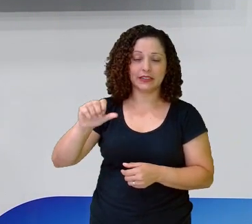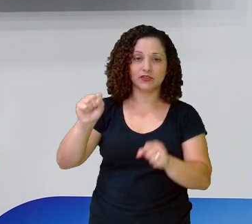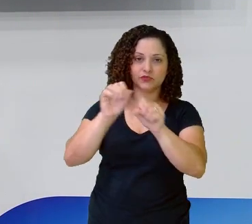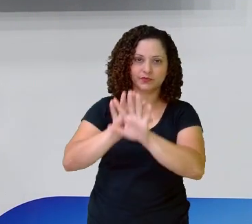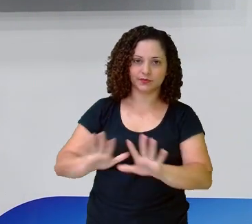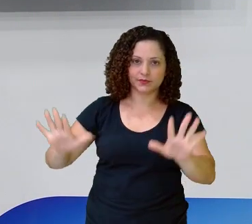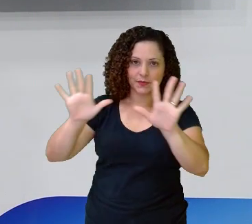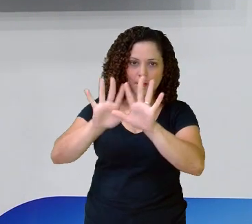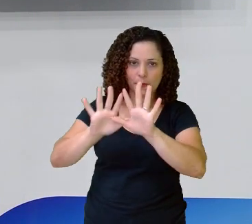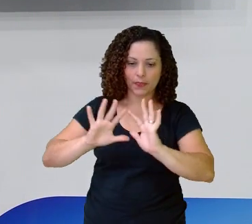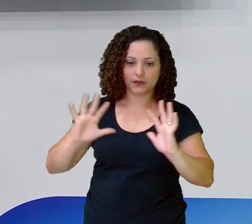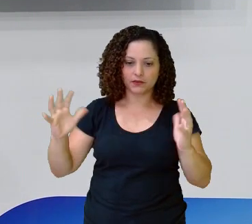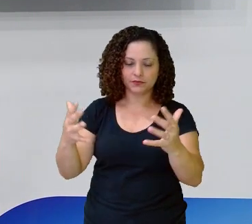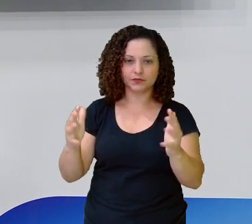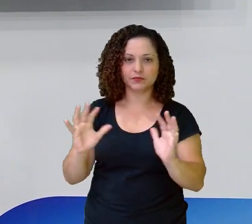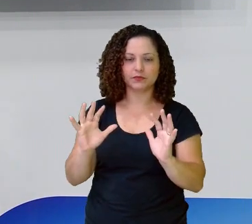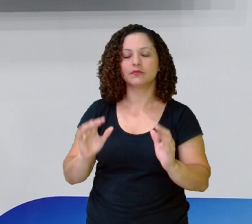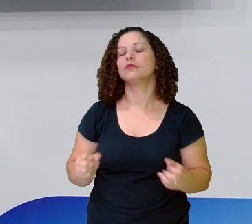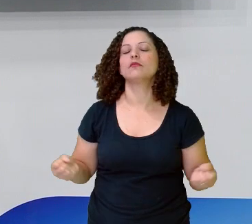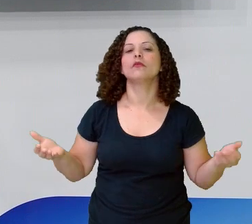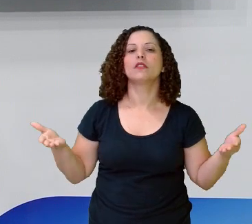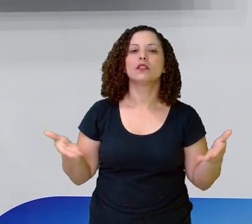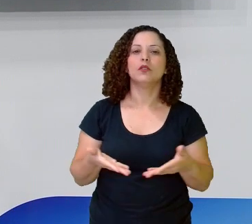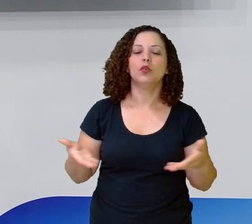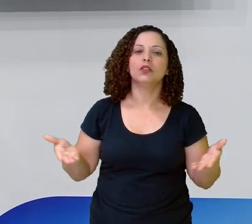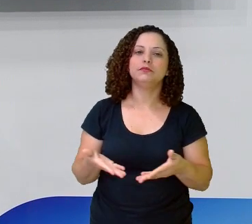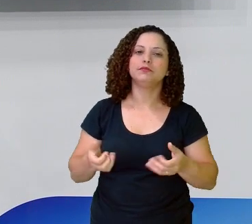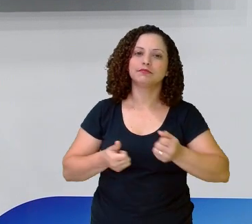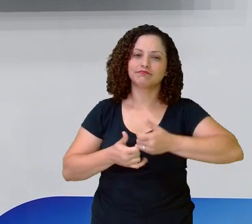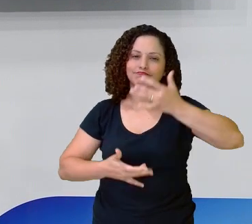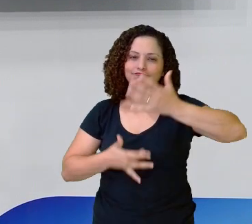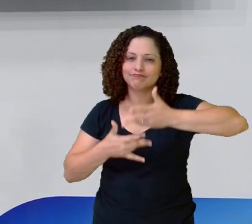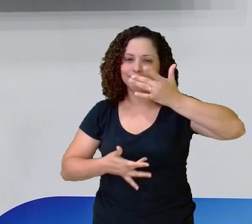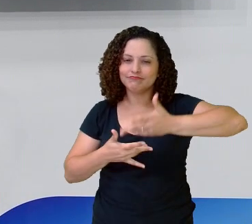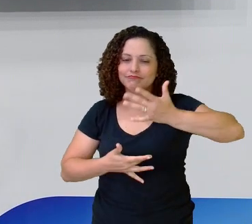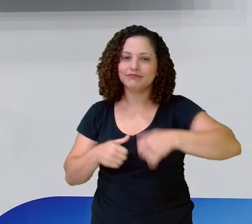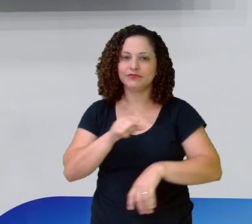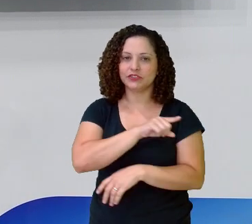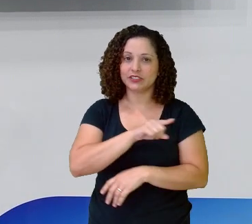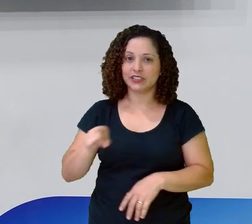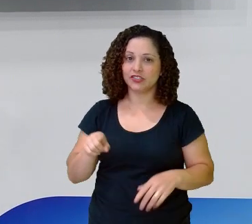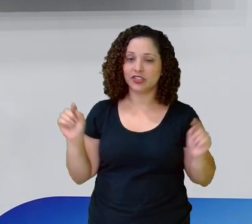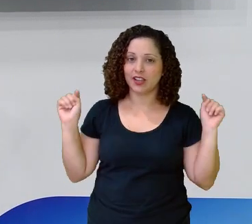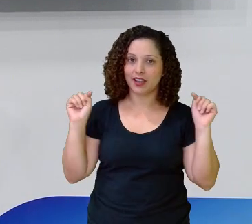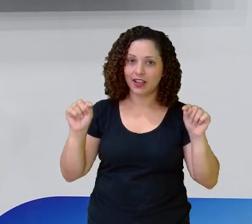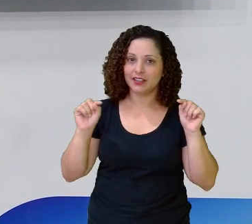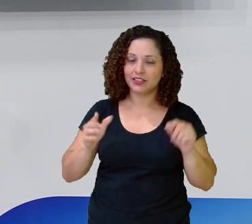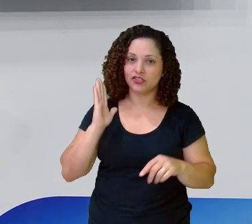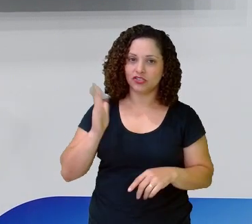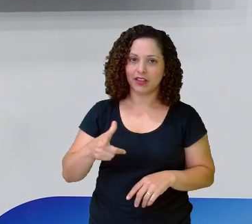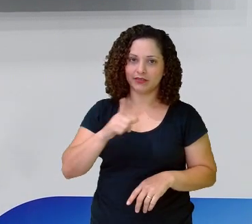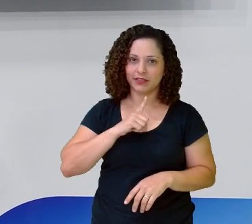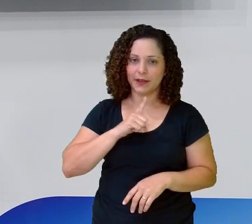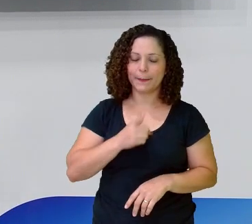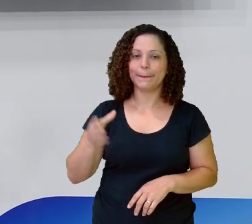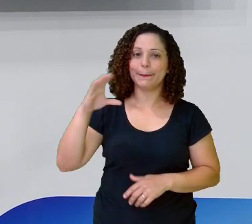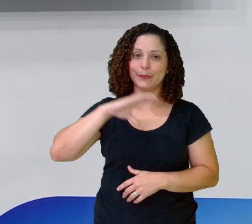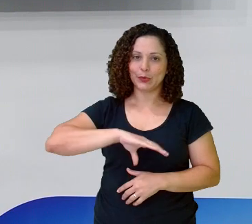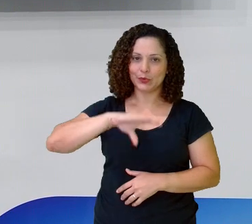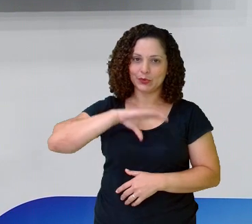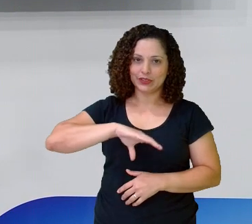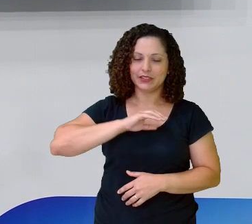espaciais. Para que eu receba a tua mensagem, vocês já estão por aí. Eu sei que já teve aula de língua portuguesa, né? Já